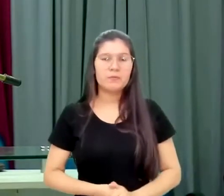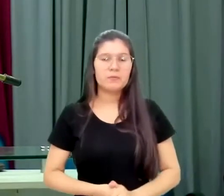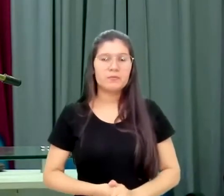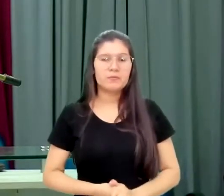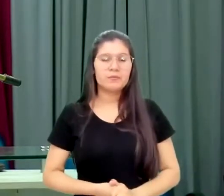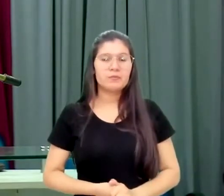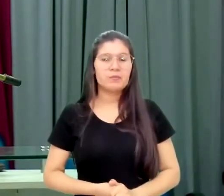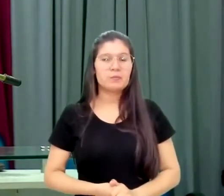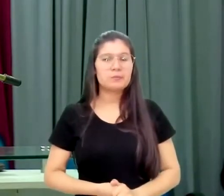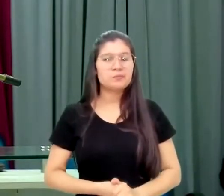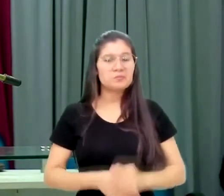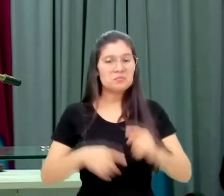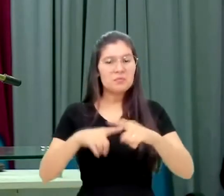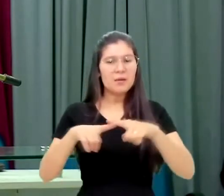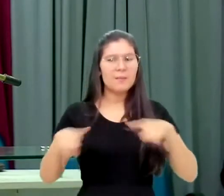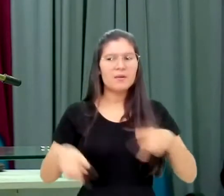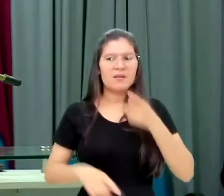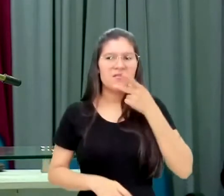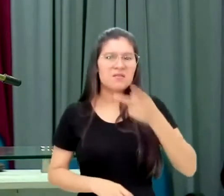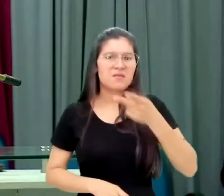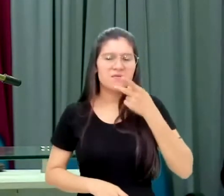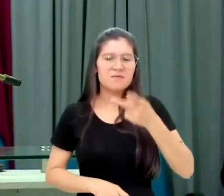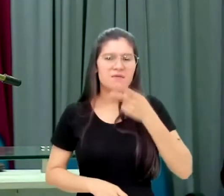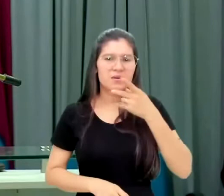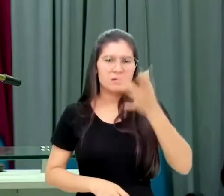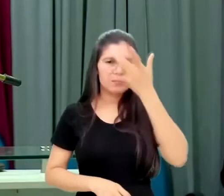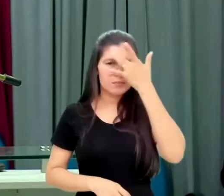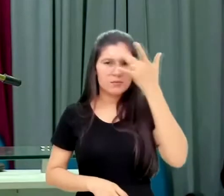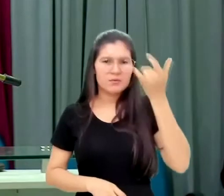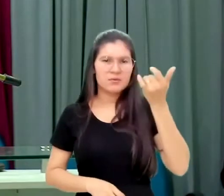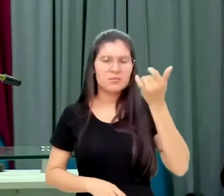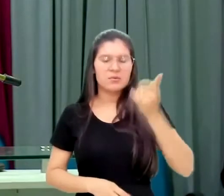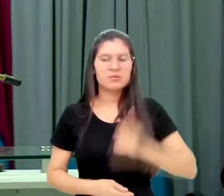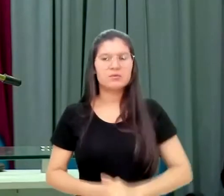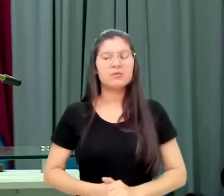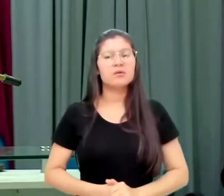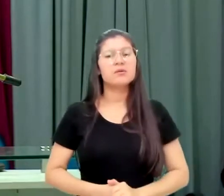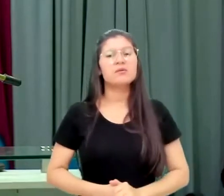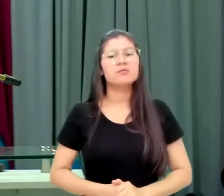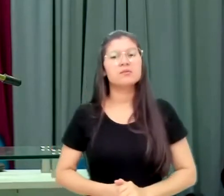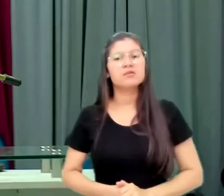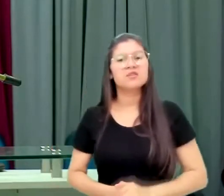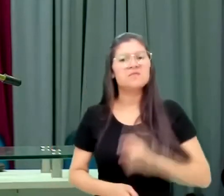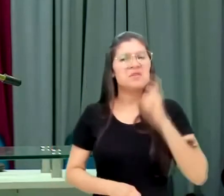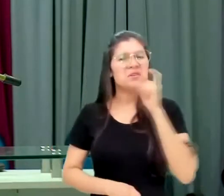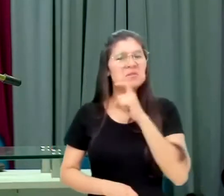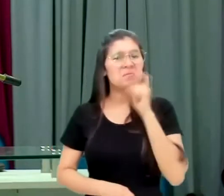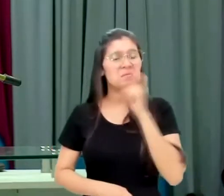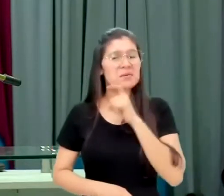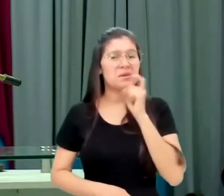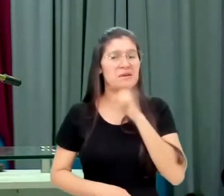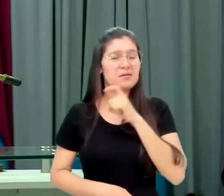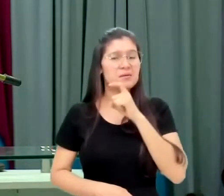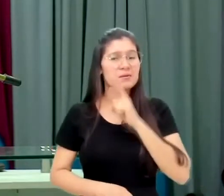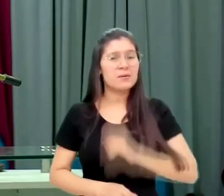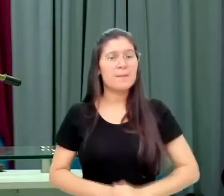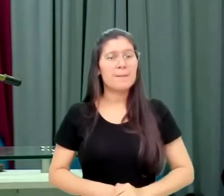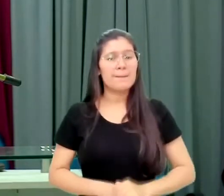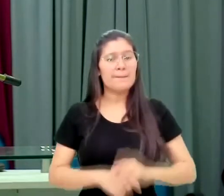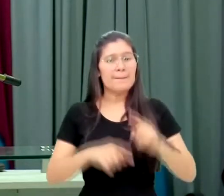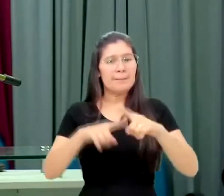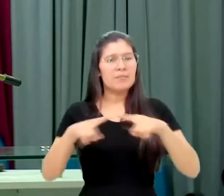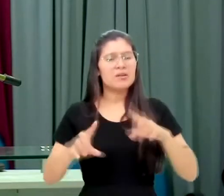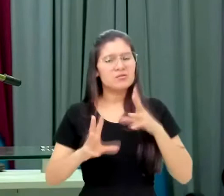este colegiado, a estas pessoas, né? A esta eclesia que aqui está, mas me refiro no geral. Vê-se